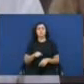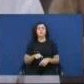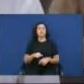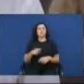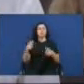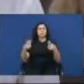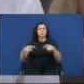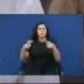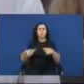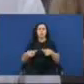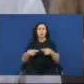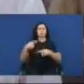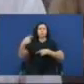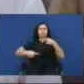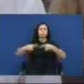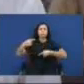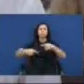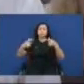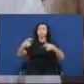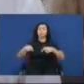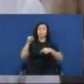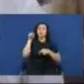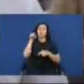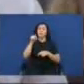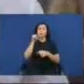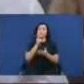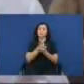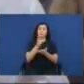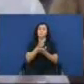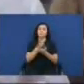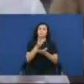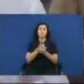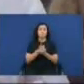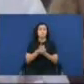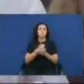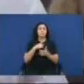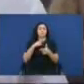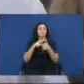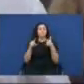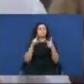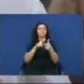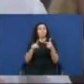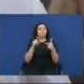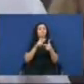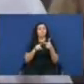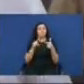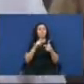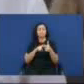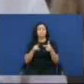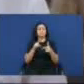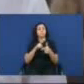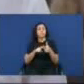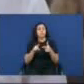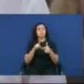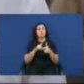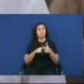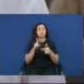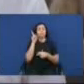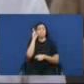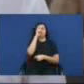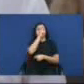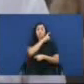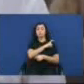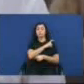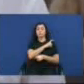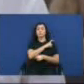dela, foi escritório político. Enfim, ali está um problema extremamente